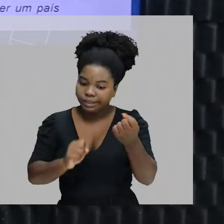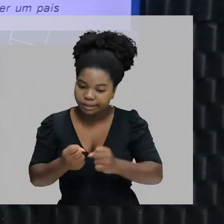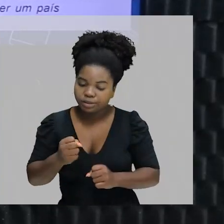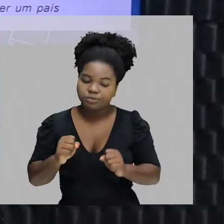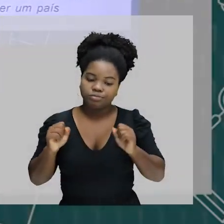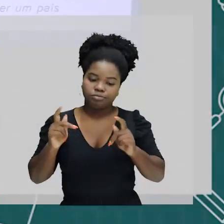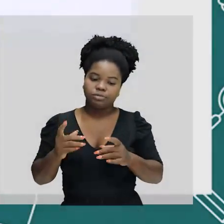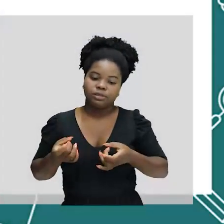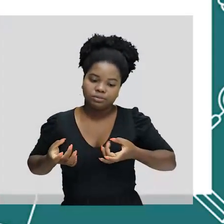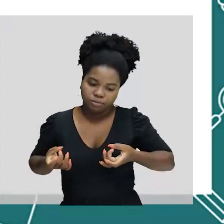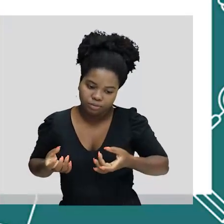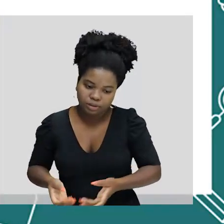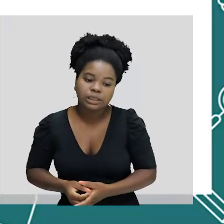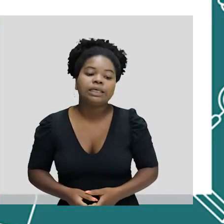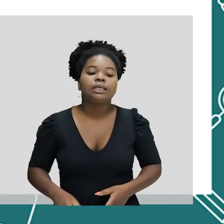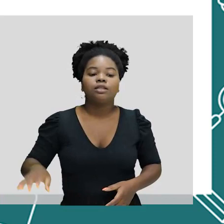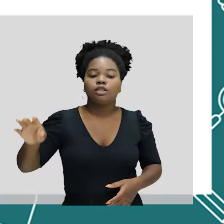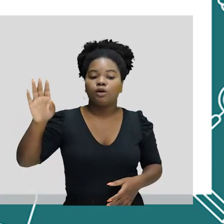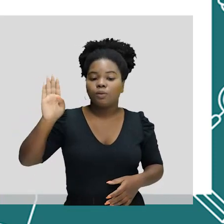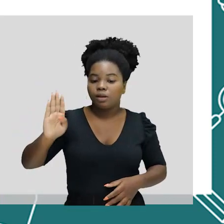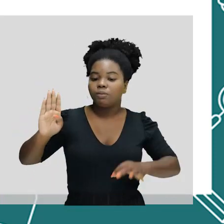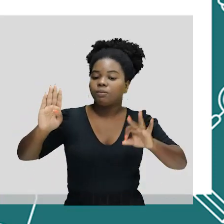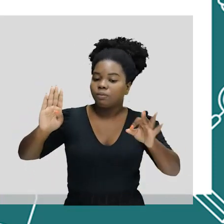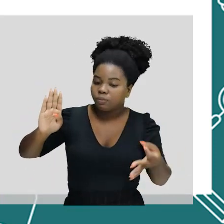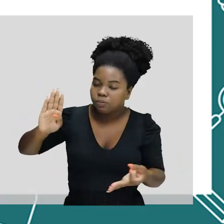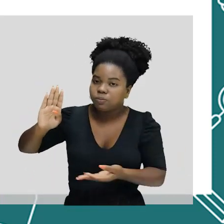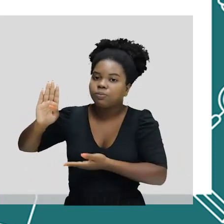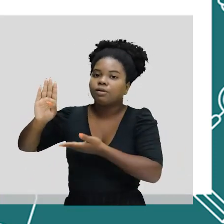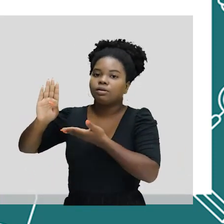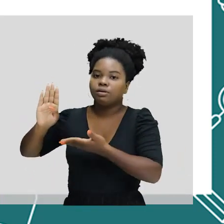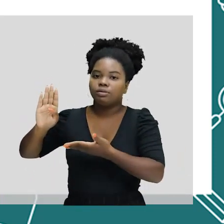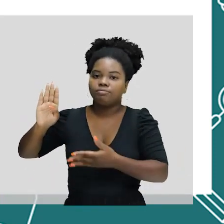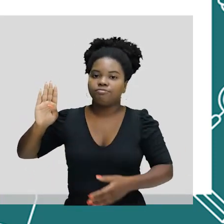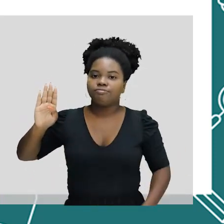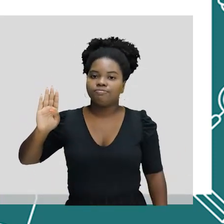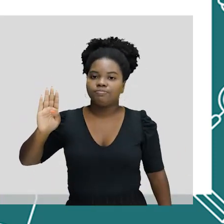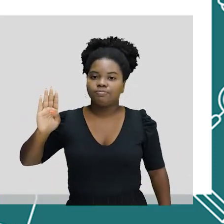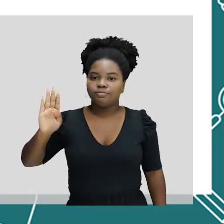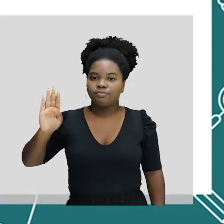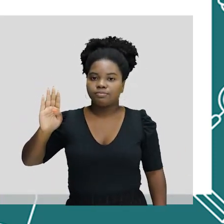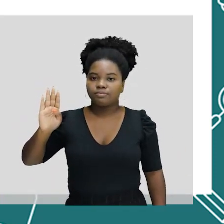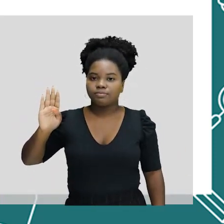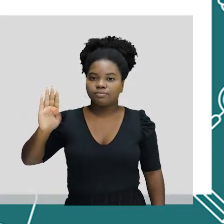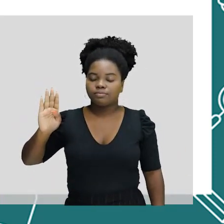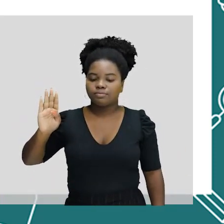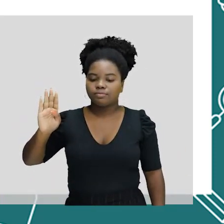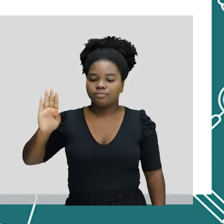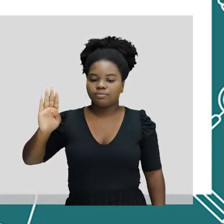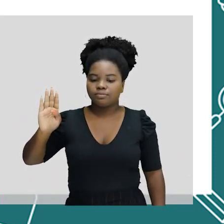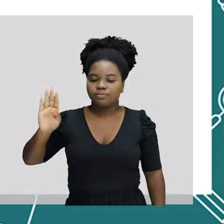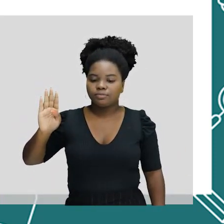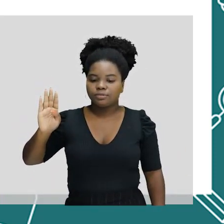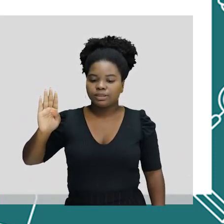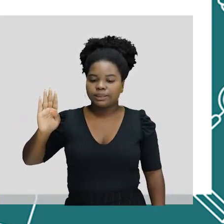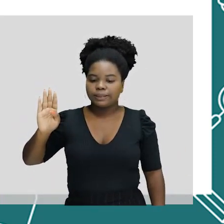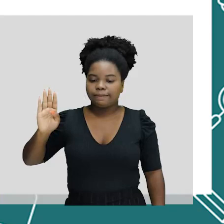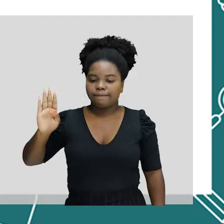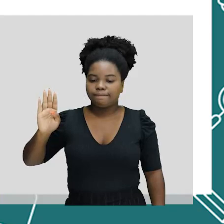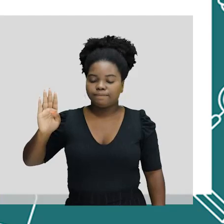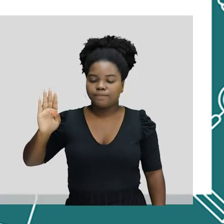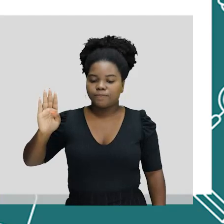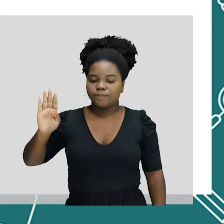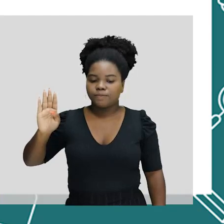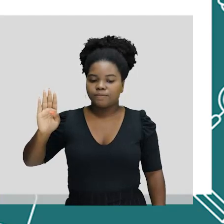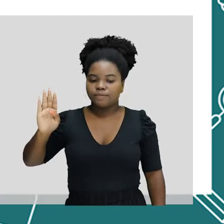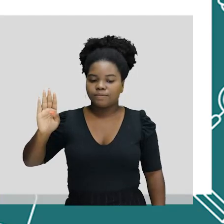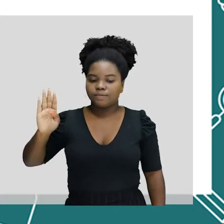comércio. Então, galera, o nosso gabarito aqui é a letra B, tá? O que vai levar é pela maior